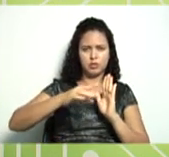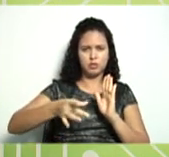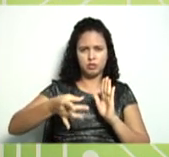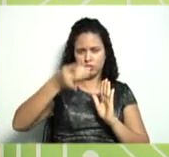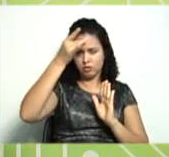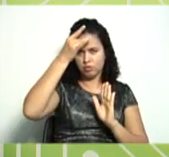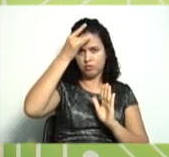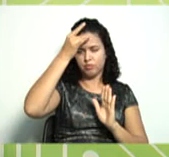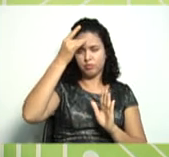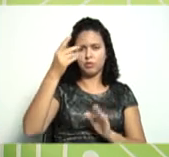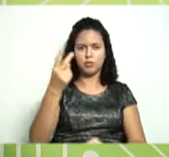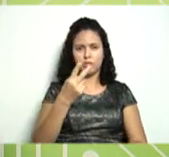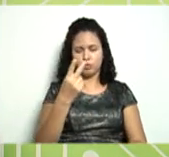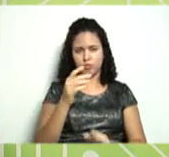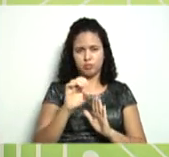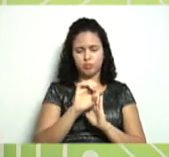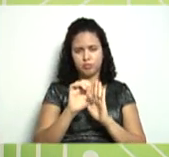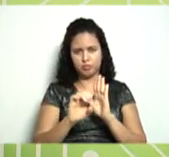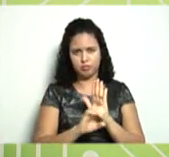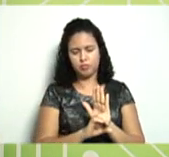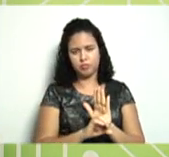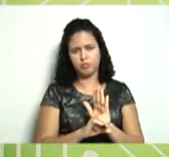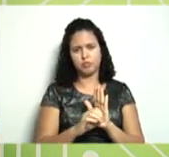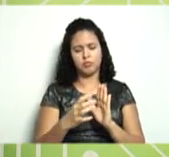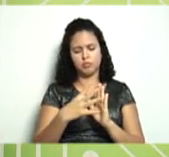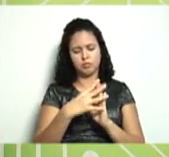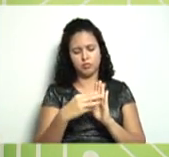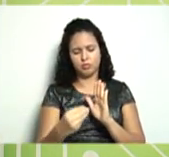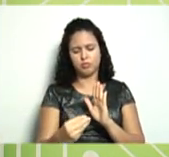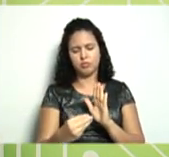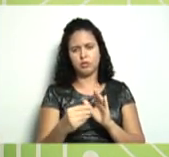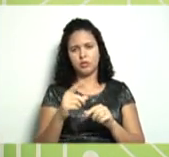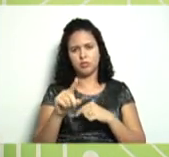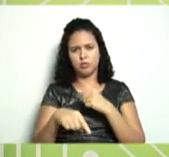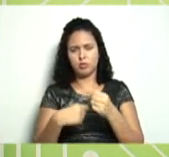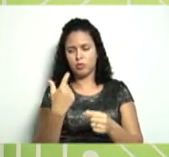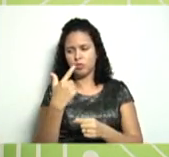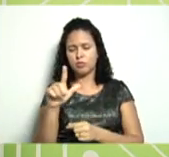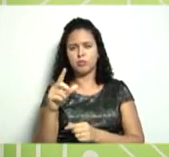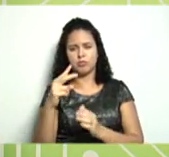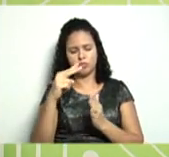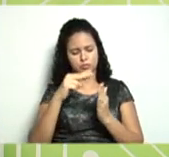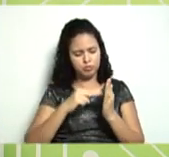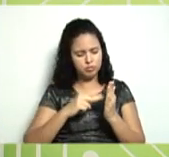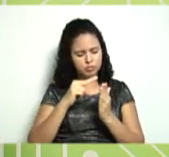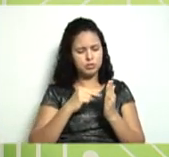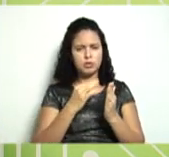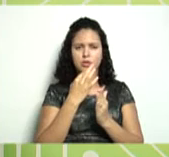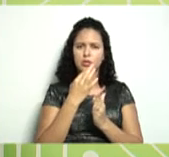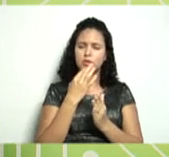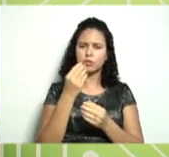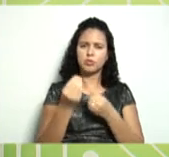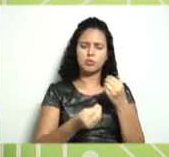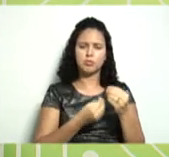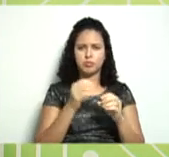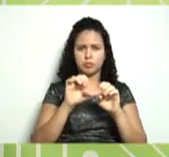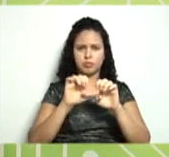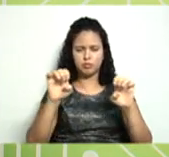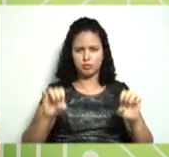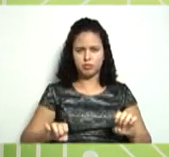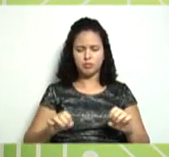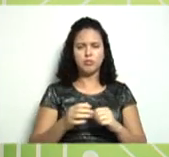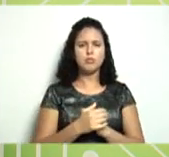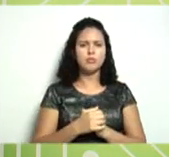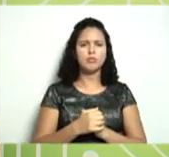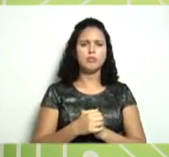gente encaminhou 2, um modelinho que é para você preencher e o outro que é para você conhecer um de verdade, verificar como é que ele é. Nós encontramos